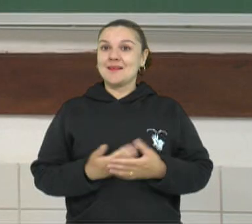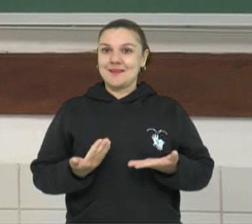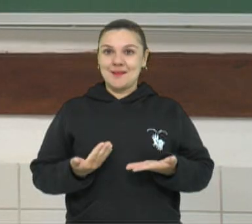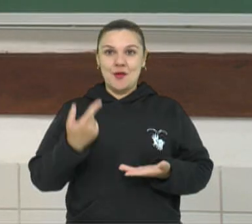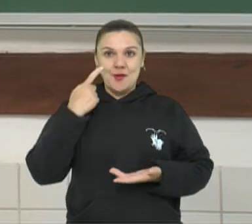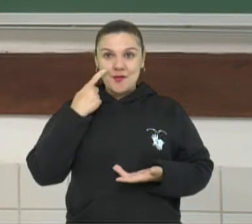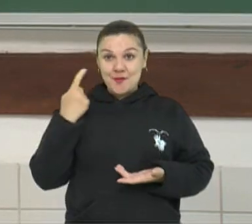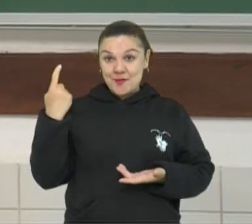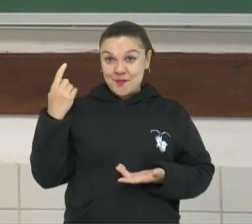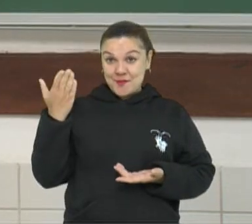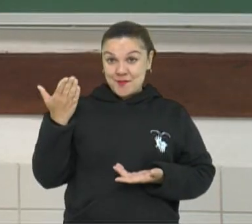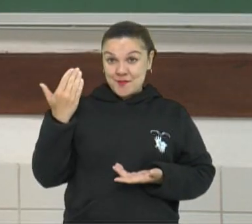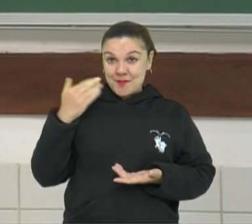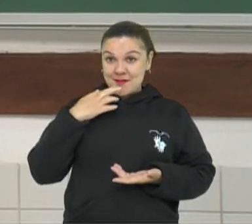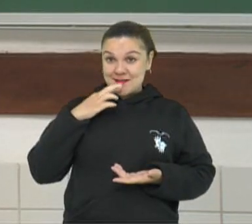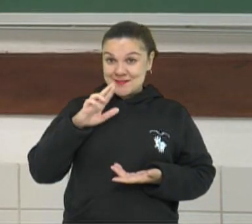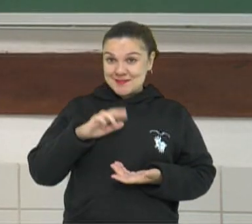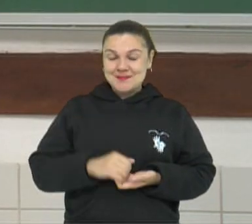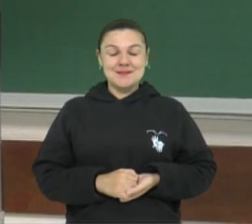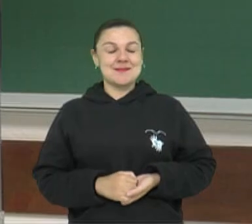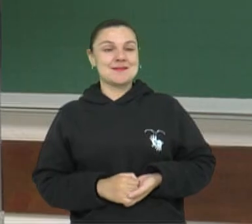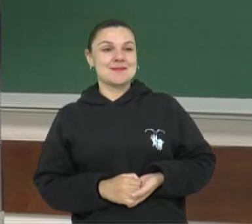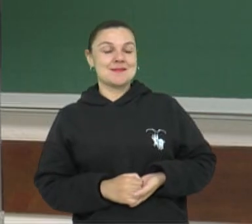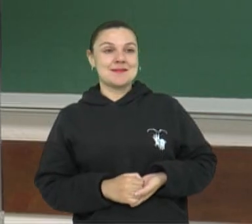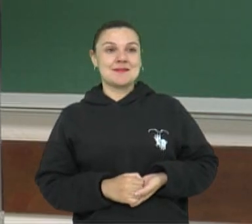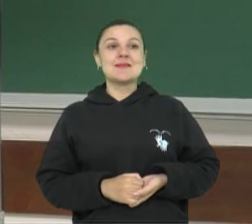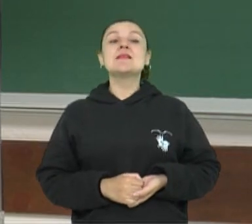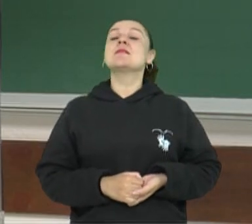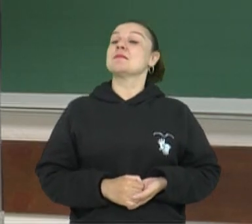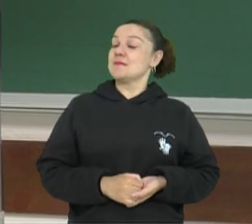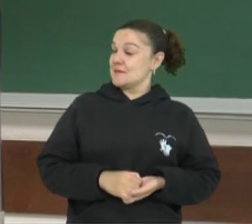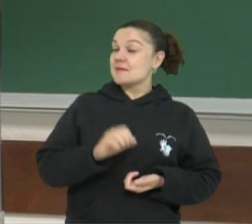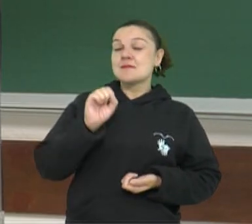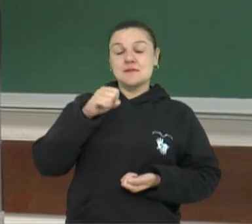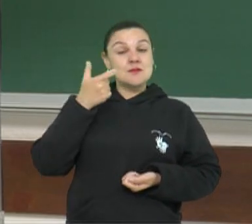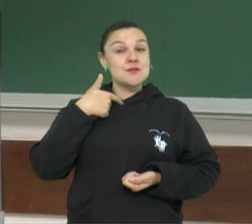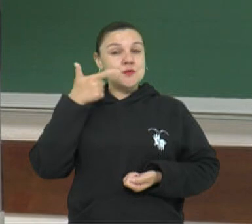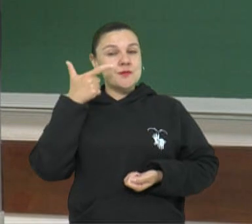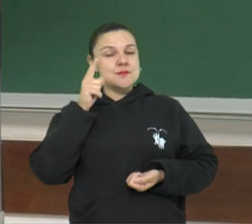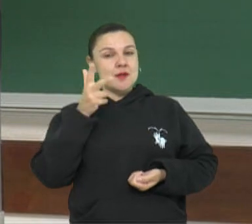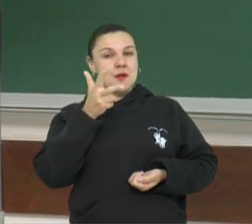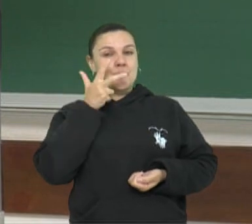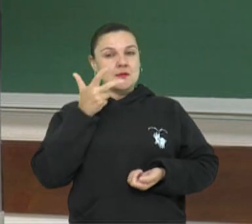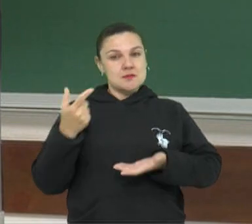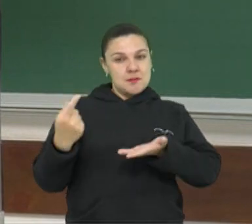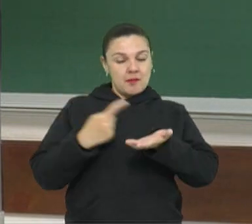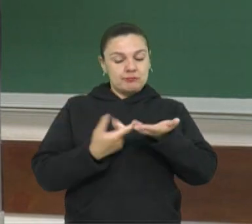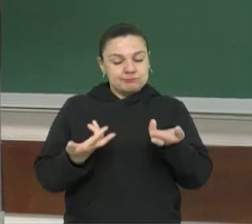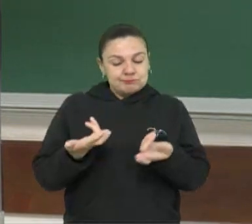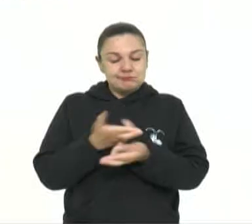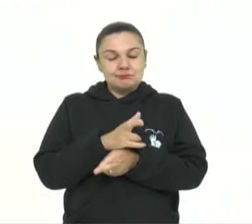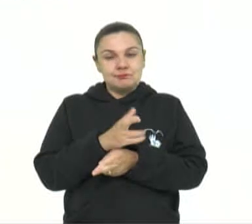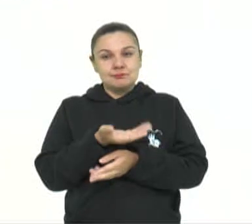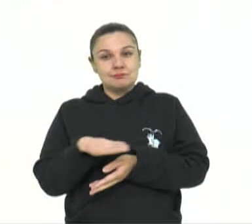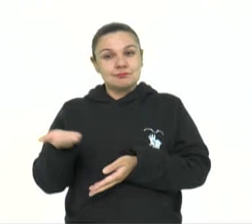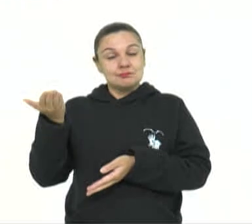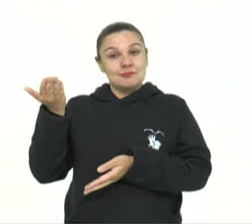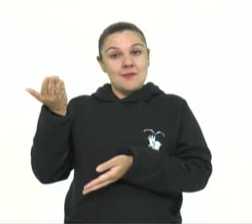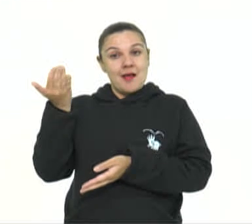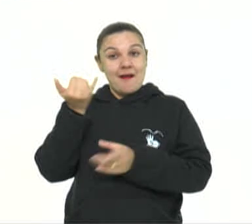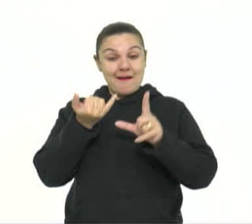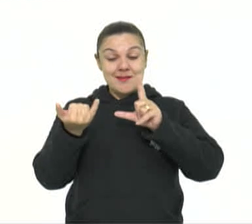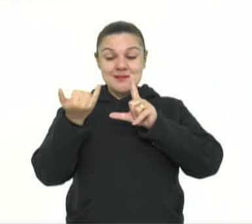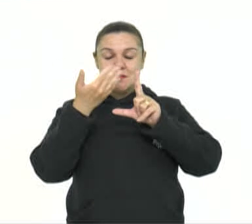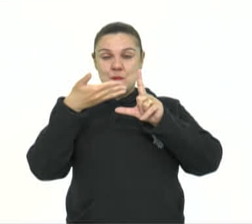Vamos lá, gente, vem comigo para a resposta. Sim, nós conseguimos estabelecer uma relação entre as imagens, porque